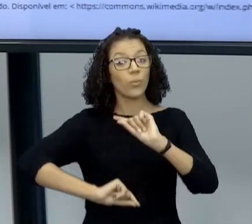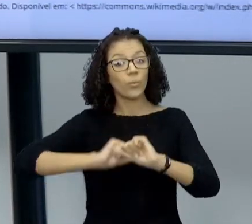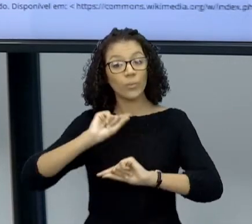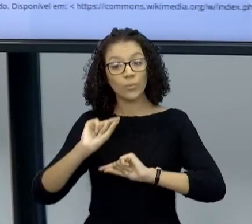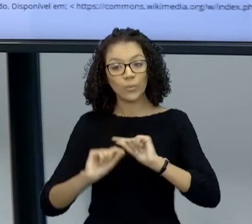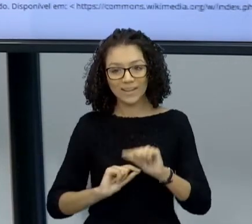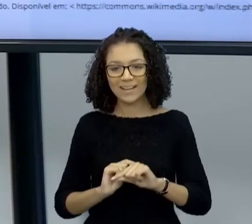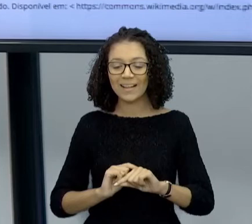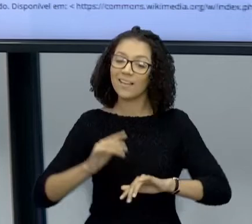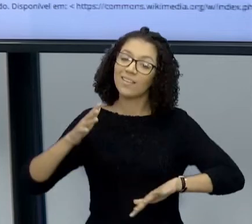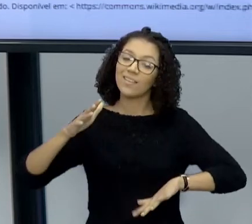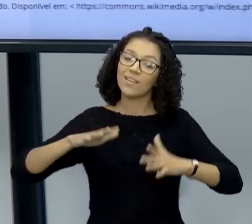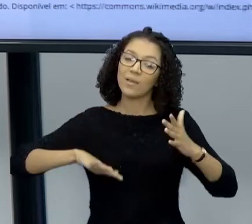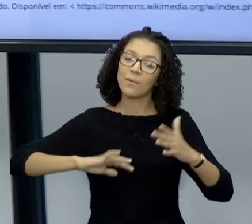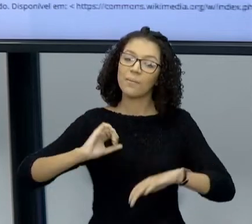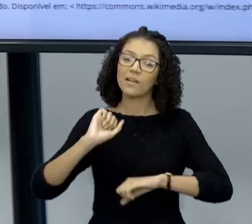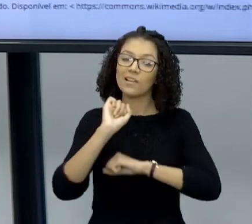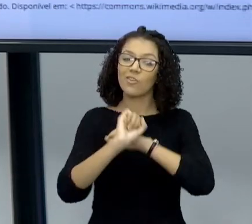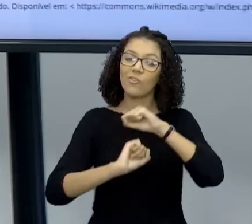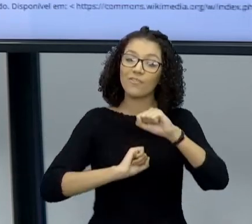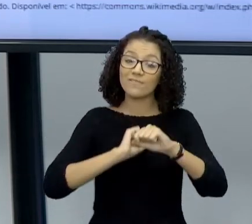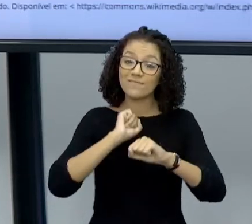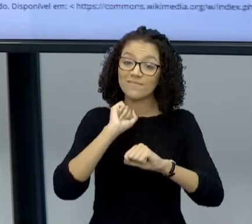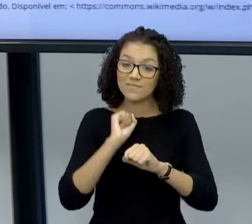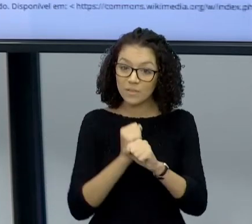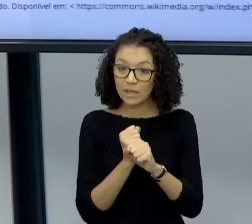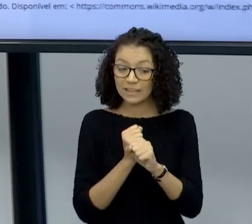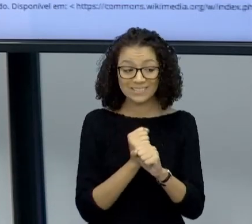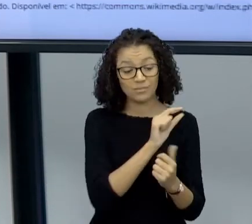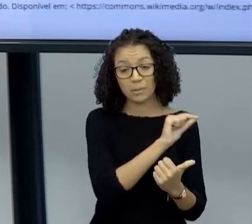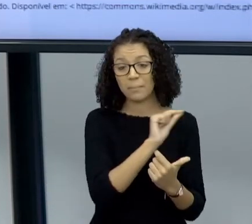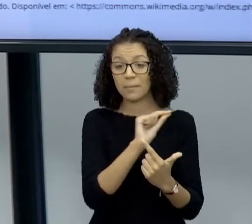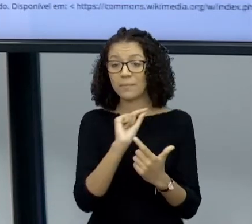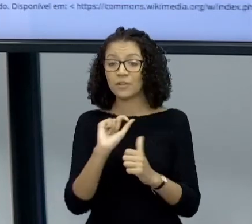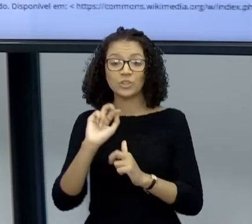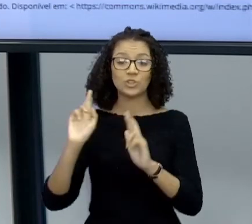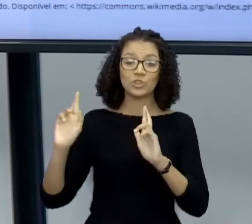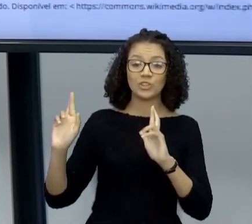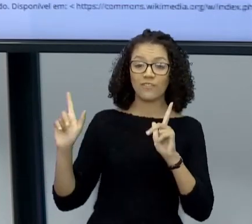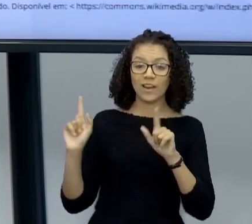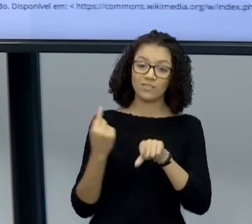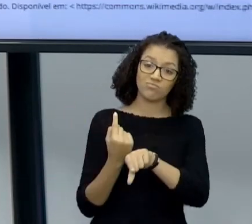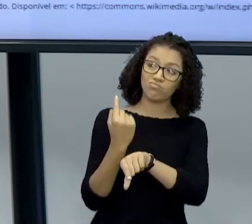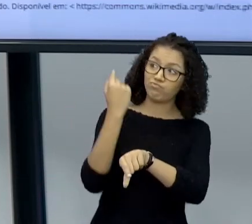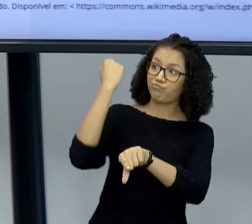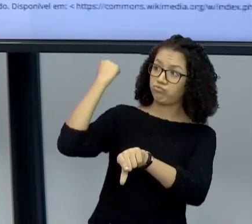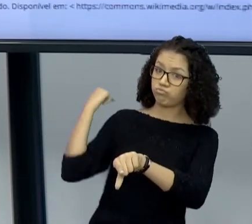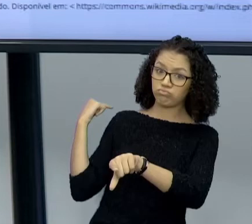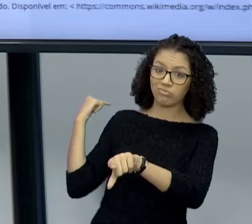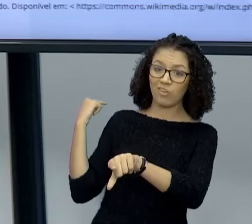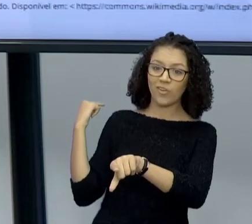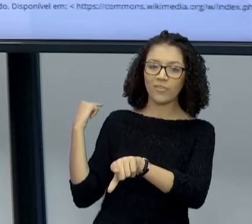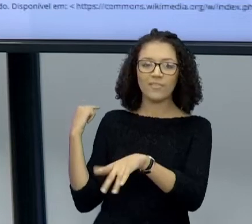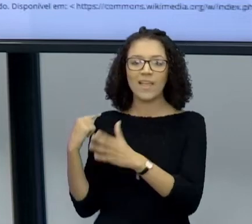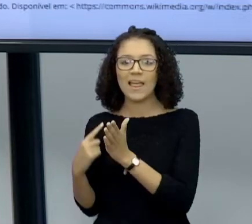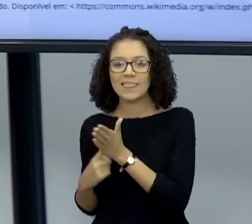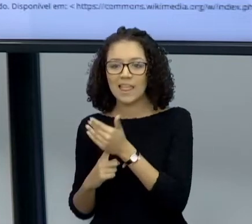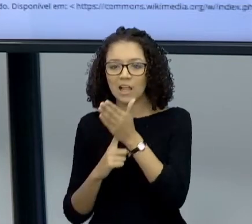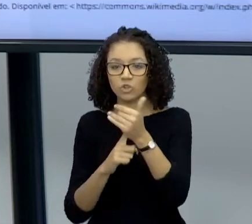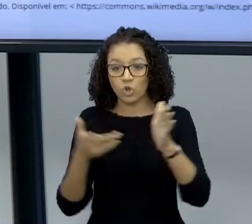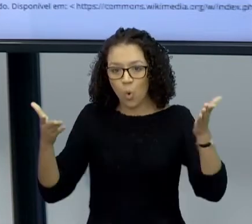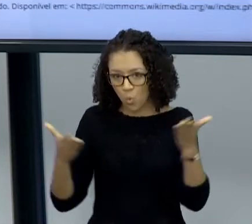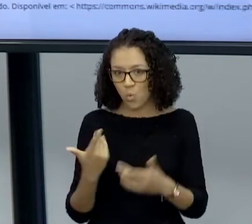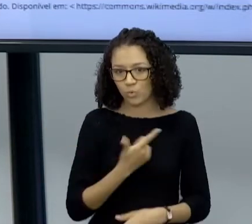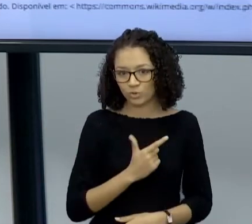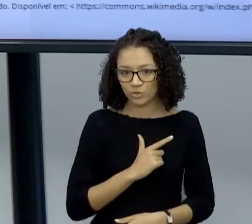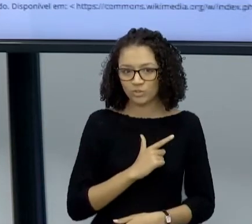momentos da sociedade, em épocas diferentes do que nós temos hoje. Então, tecnologias que nós temos hoje, por